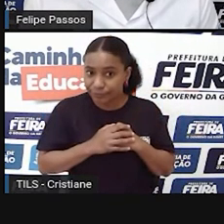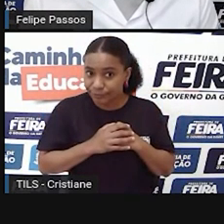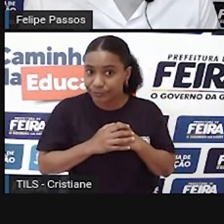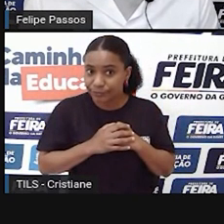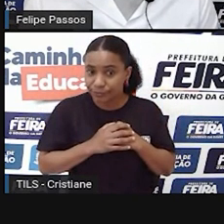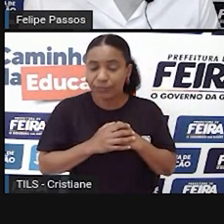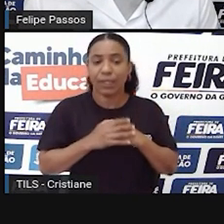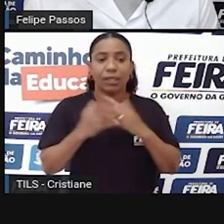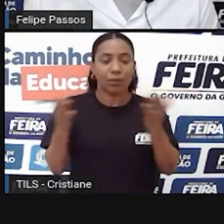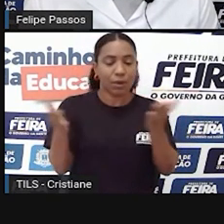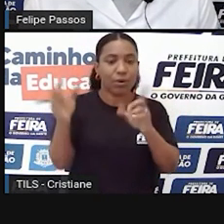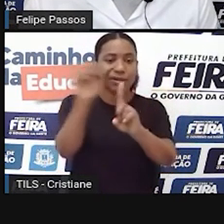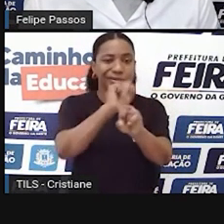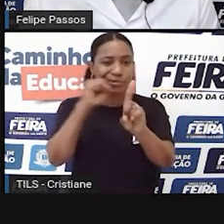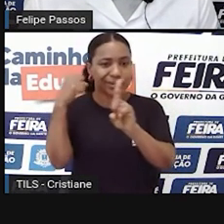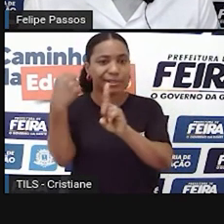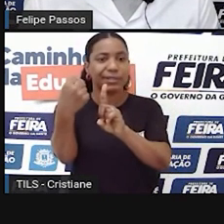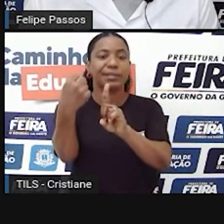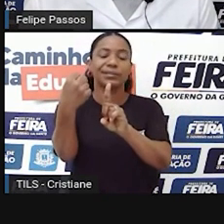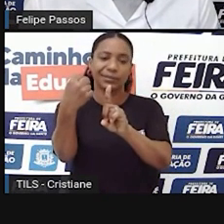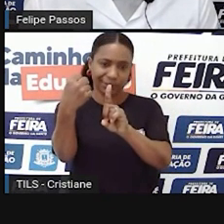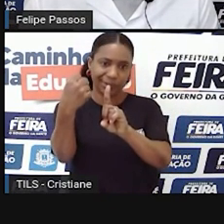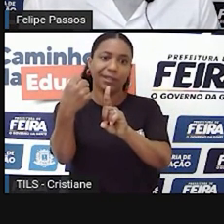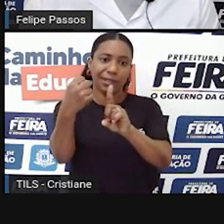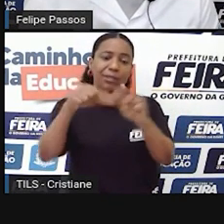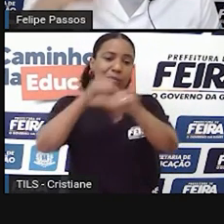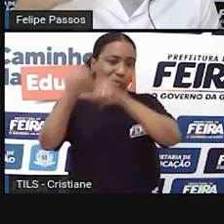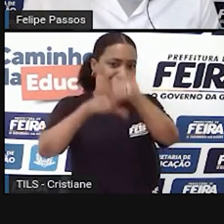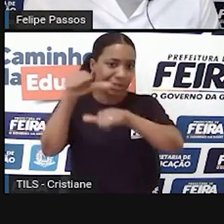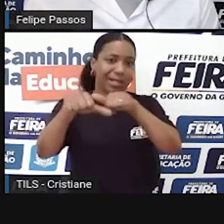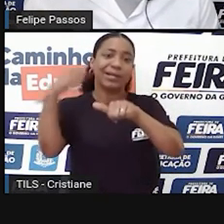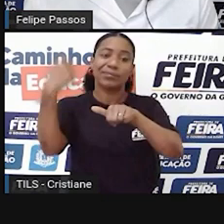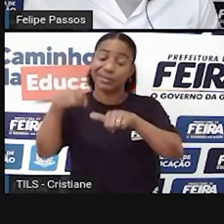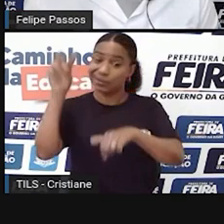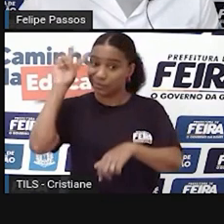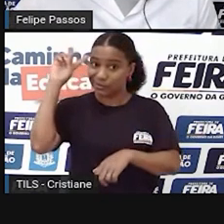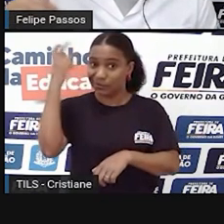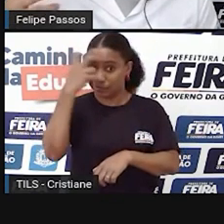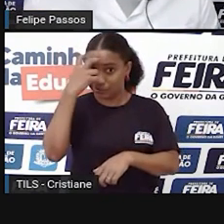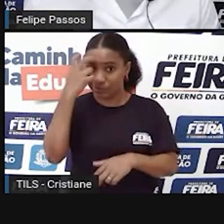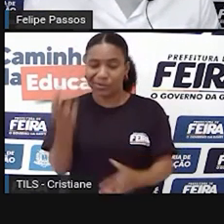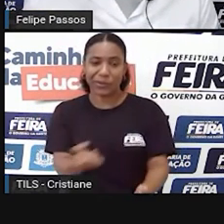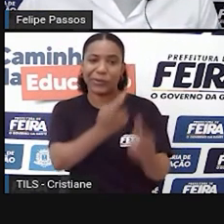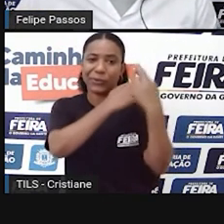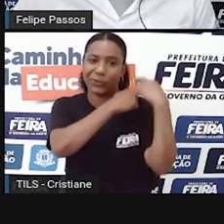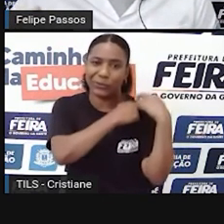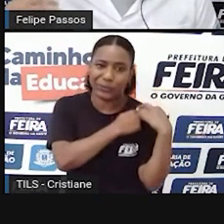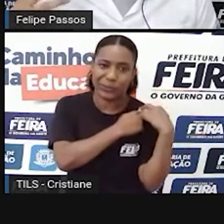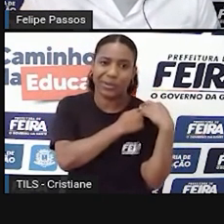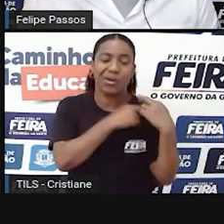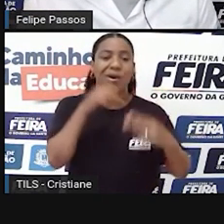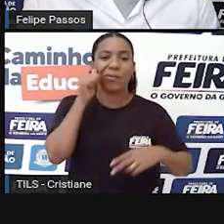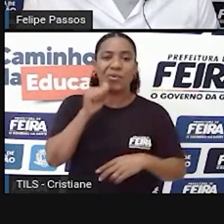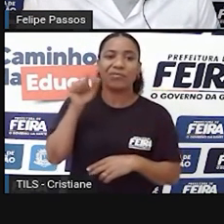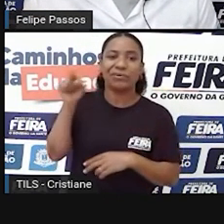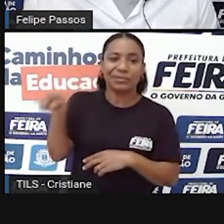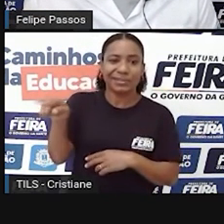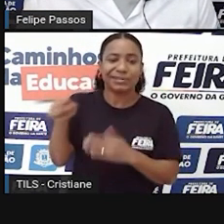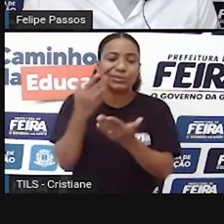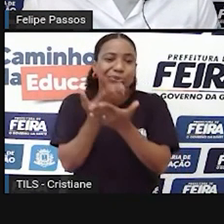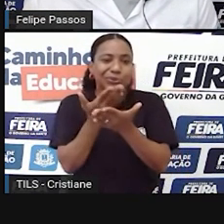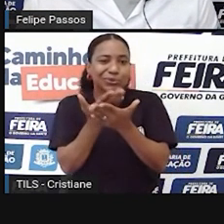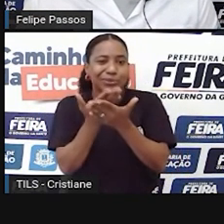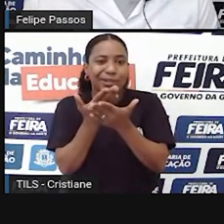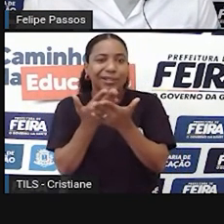na sociedade e que cai nas costas da mulher. Por conta dela não ter estudado, ter abandonado a escola, ela vai